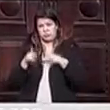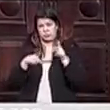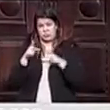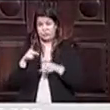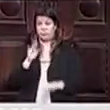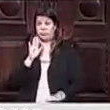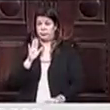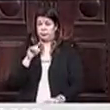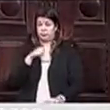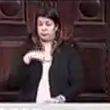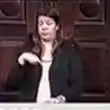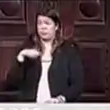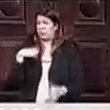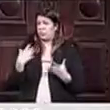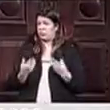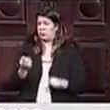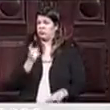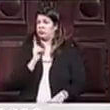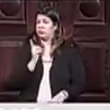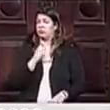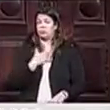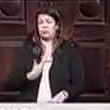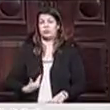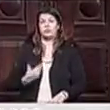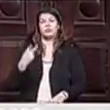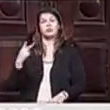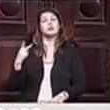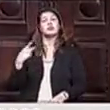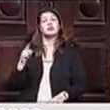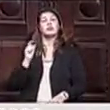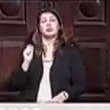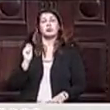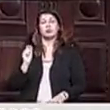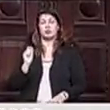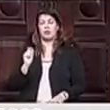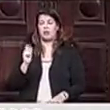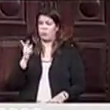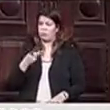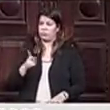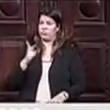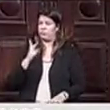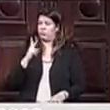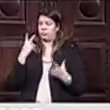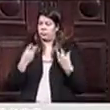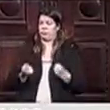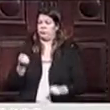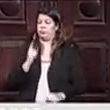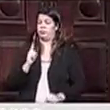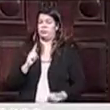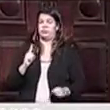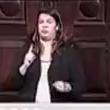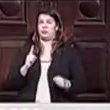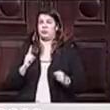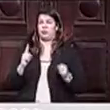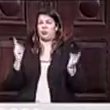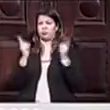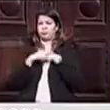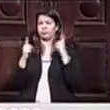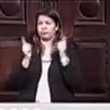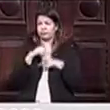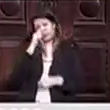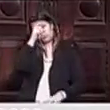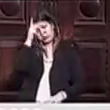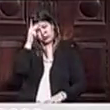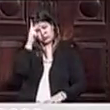não entendemos e não aceitamos que o governo do Estado continue se recusando a licitar as linhas intermunicipais de ônibus. Nós não